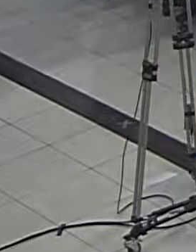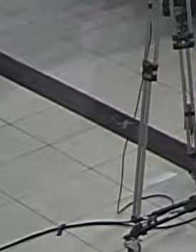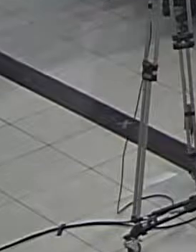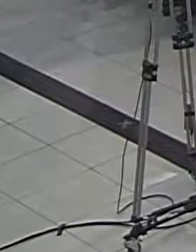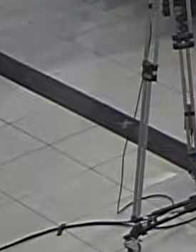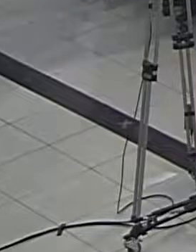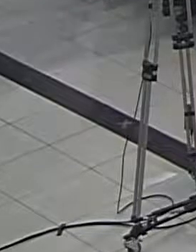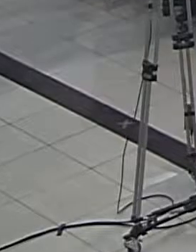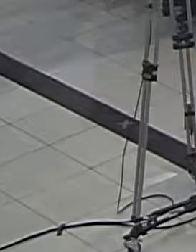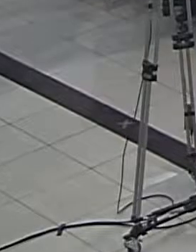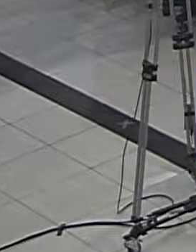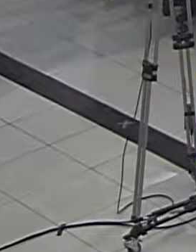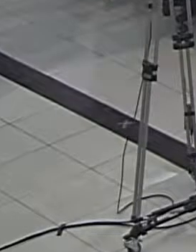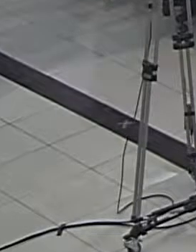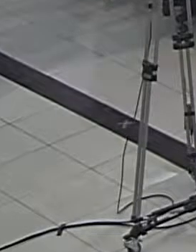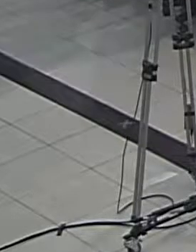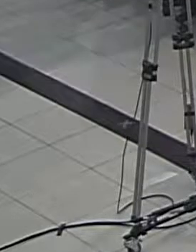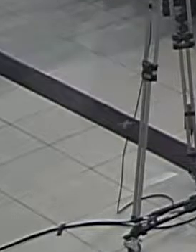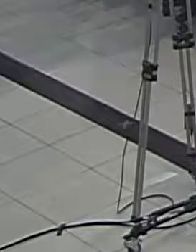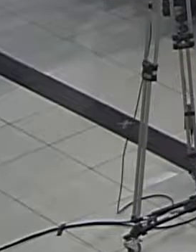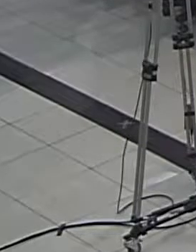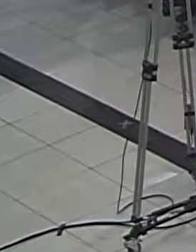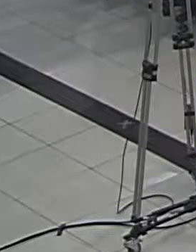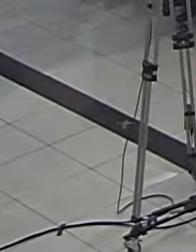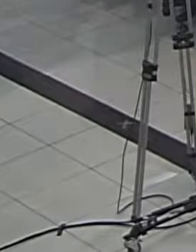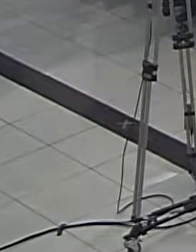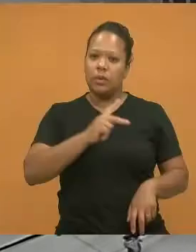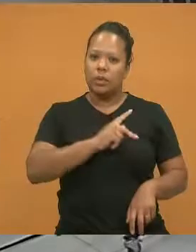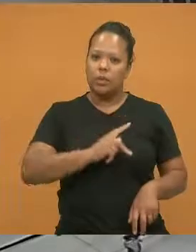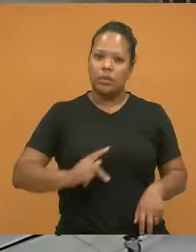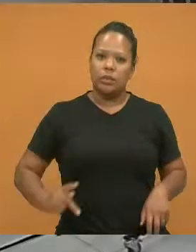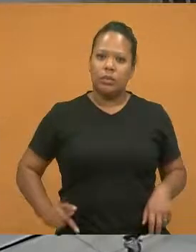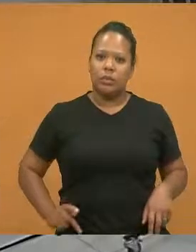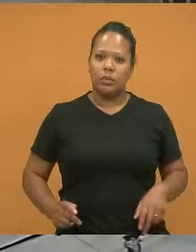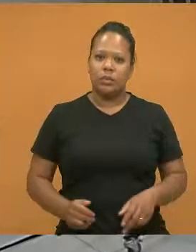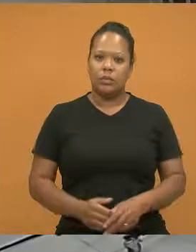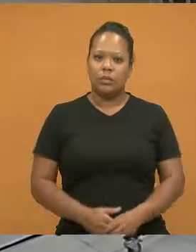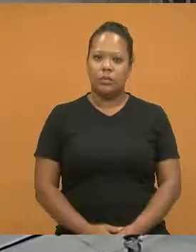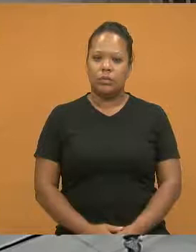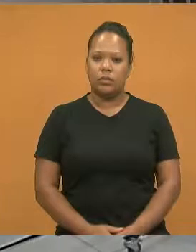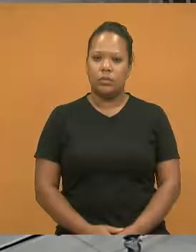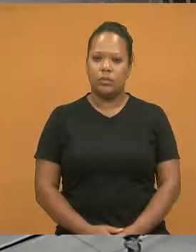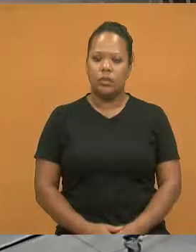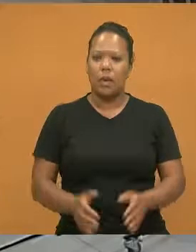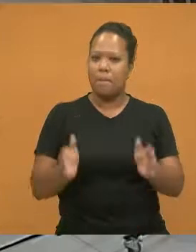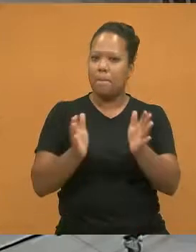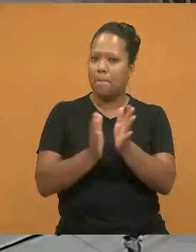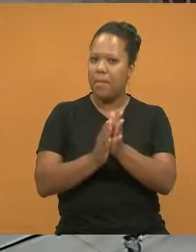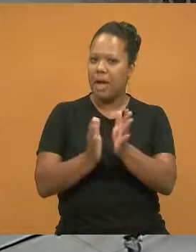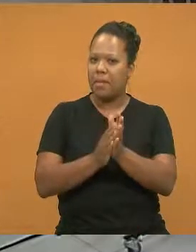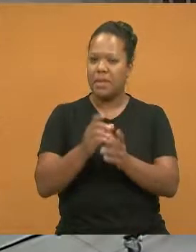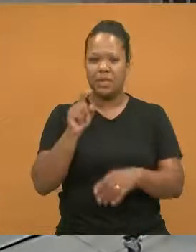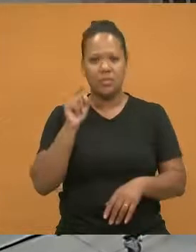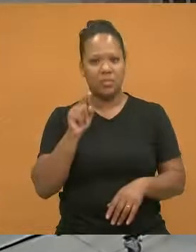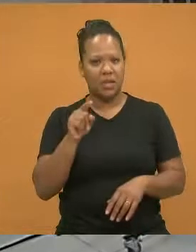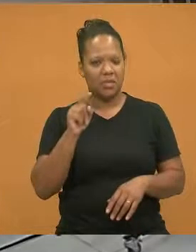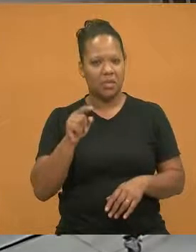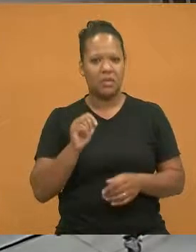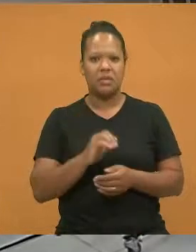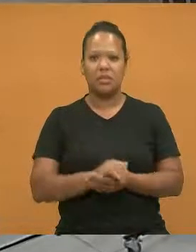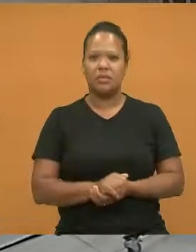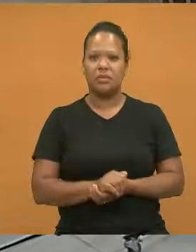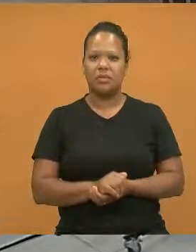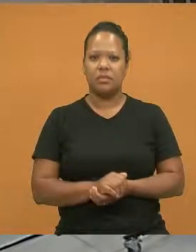Boa tarde a todos, cumprimento a mesa em nome da presidente Lucimar e quero começar aqui, Luiz Flávio, dando parabéns para você por essa